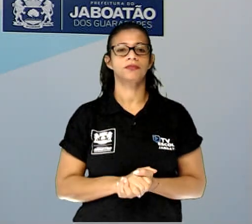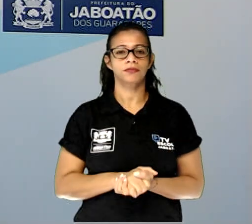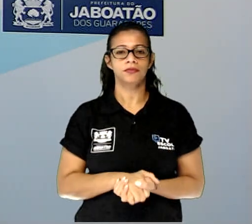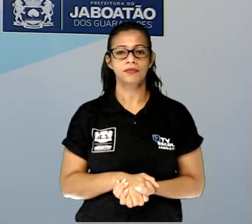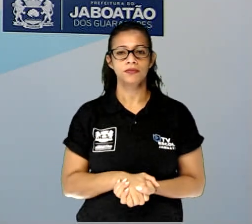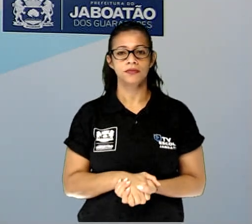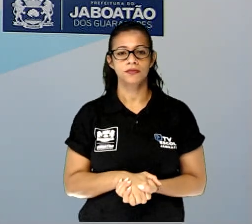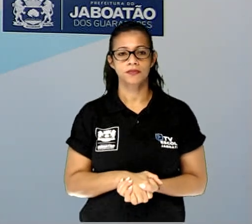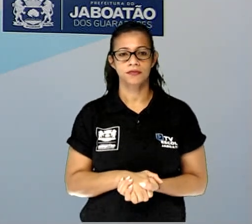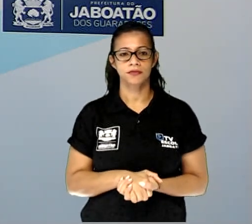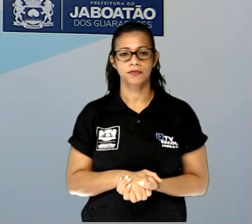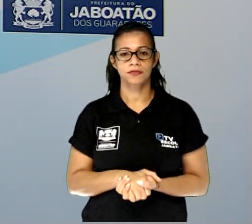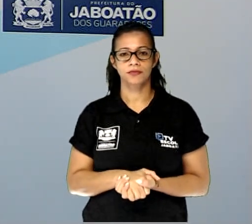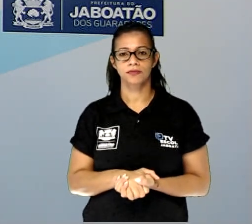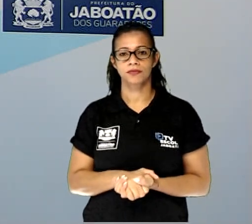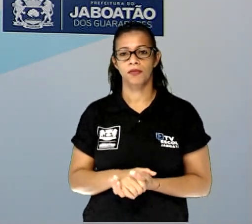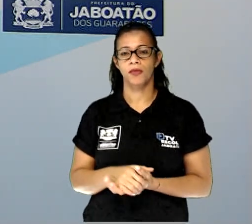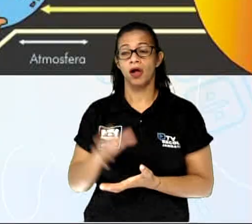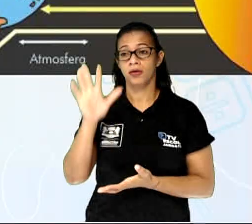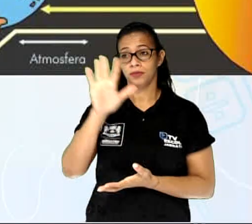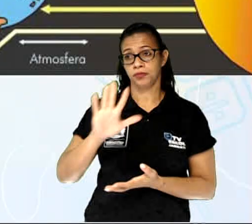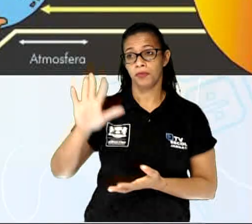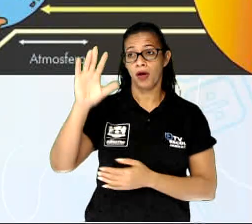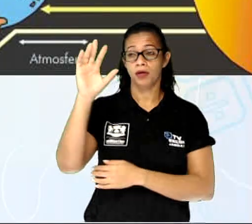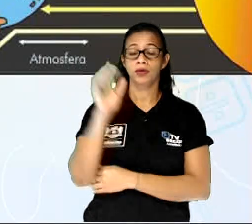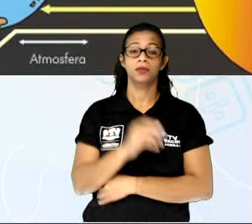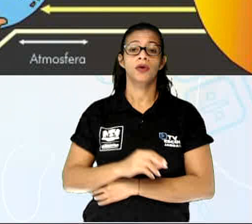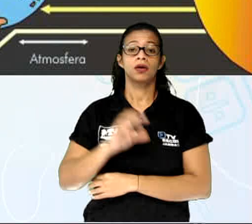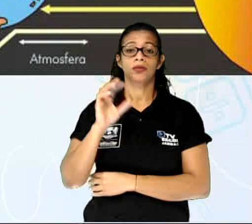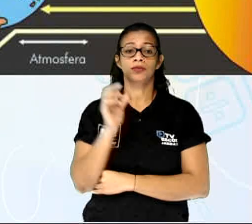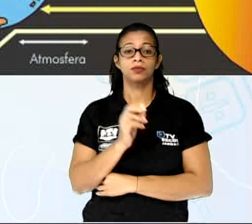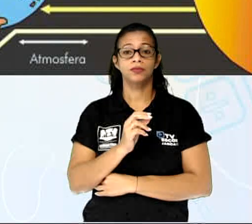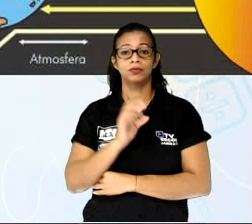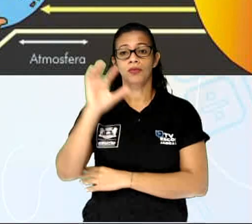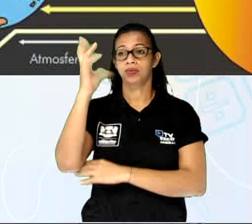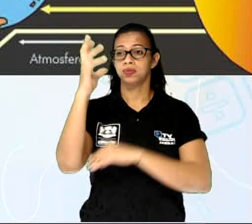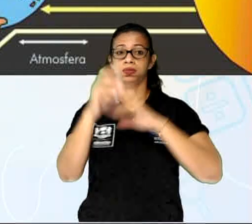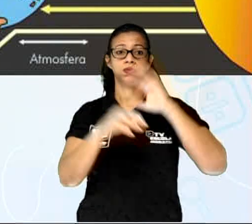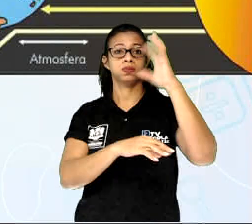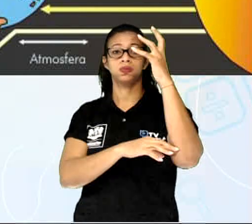um calor, de coqueiros, de praia, que representa, de mar, que